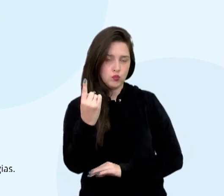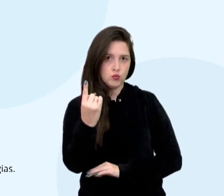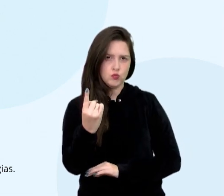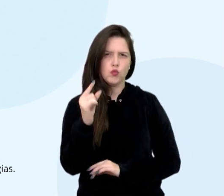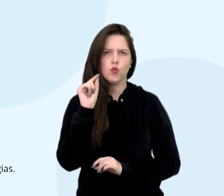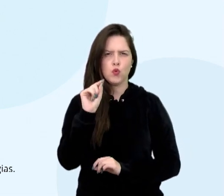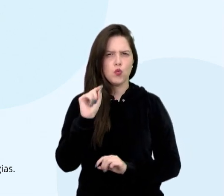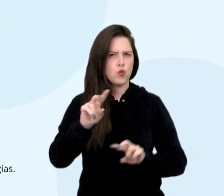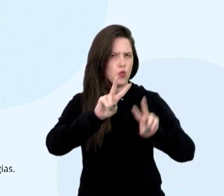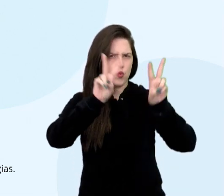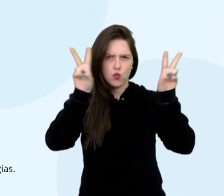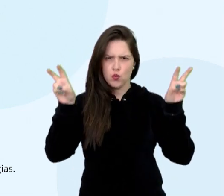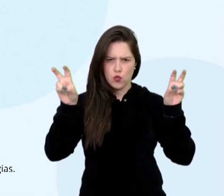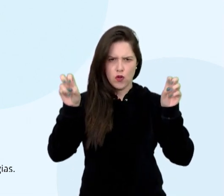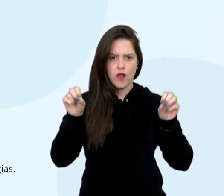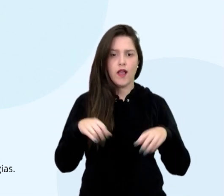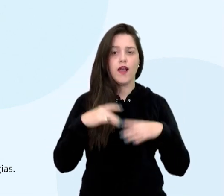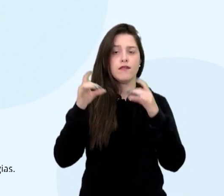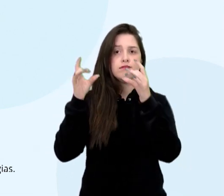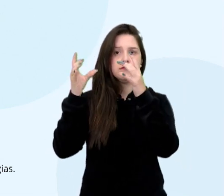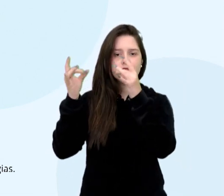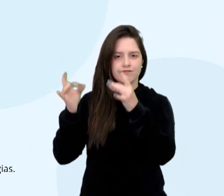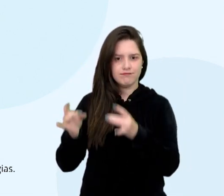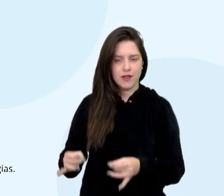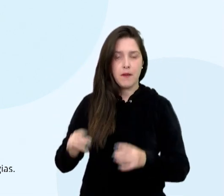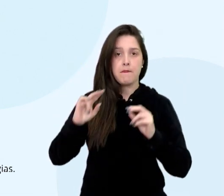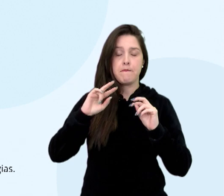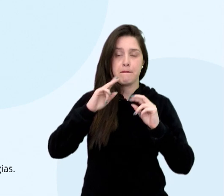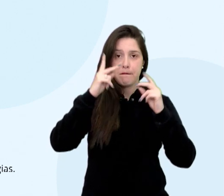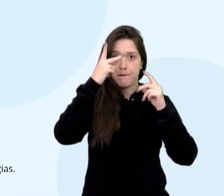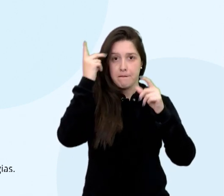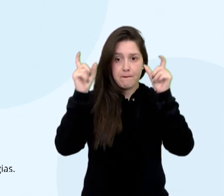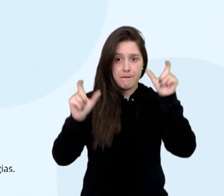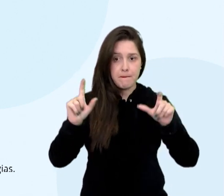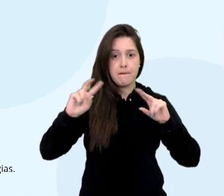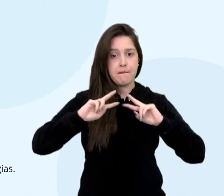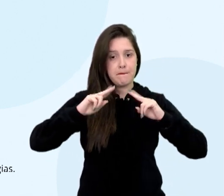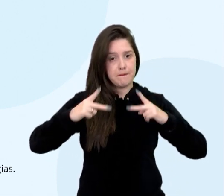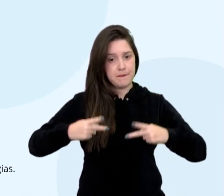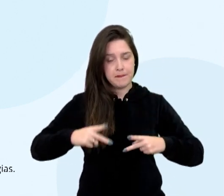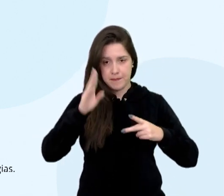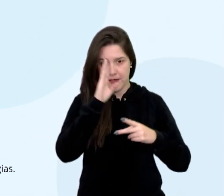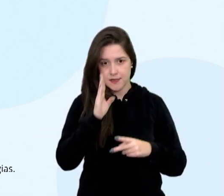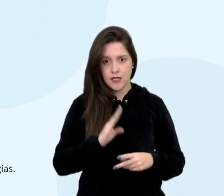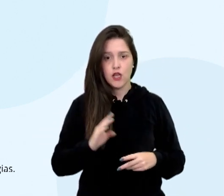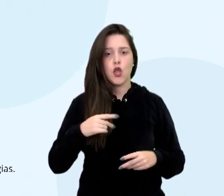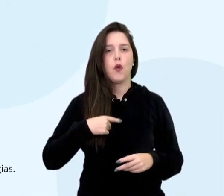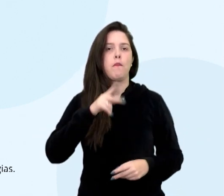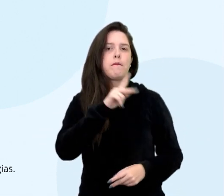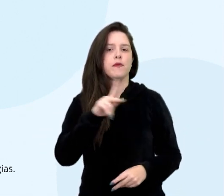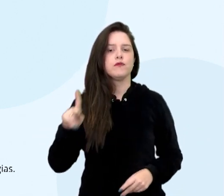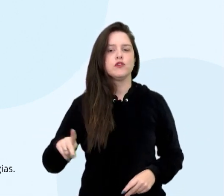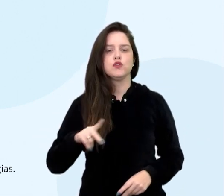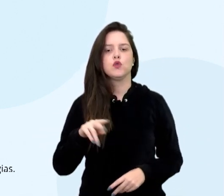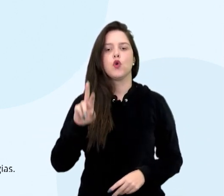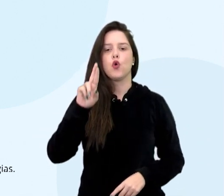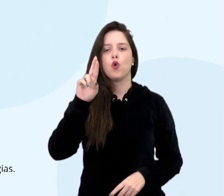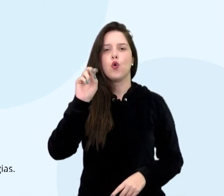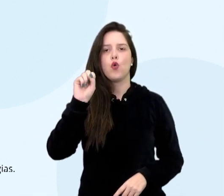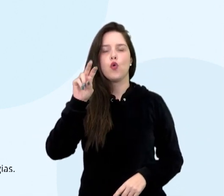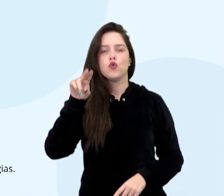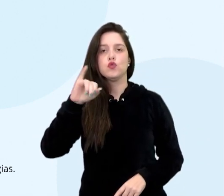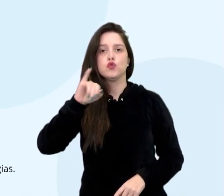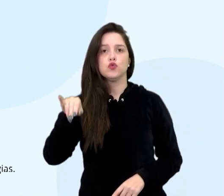aí o tema vai ser dados da população brasileira. Eu sou o professor Antônio Russo Júnior, sou professor aí de Geografia do Centro